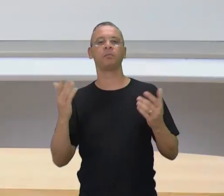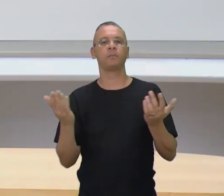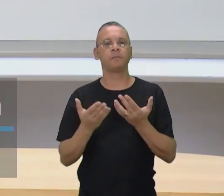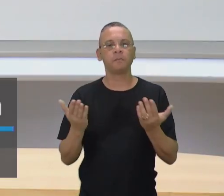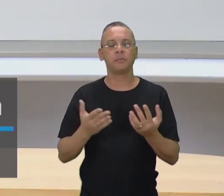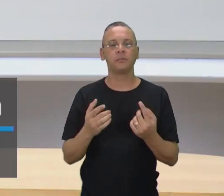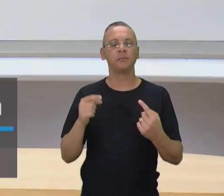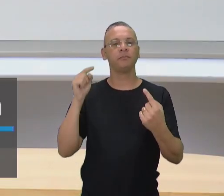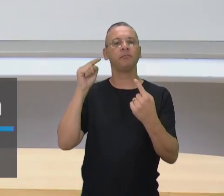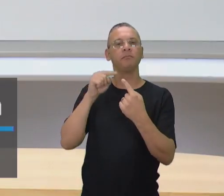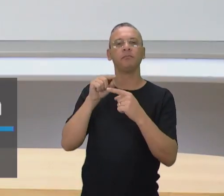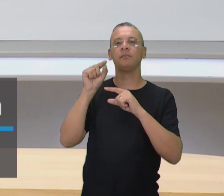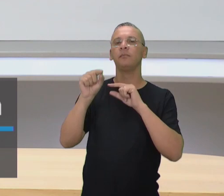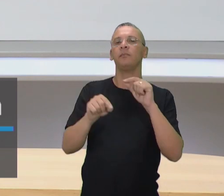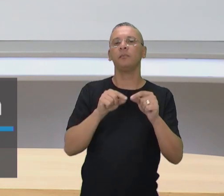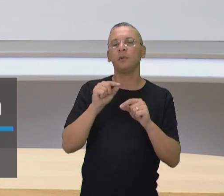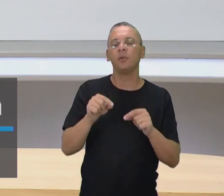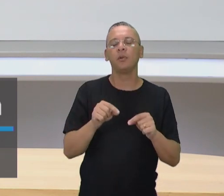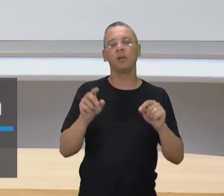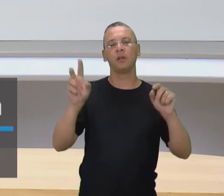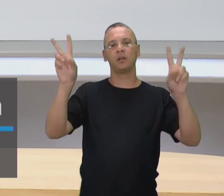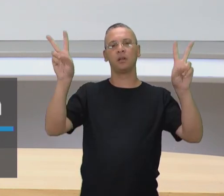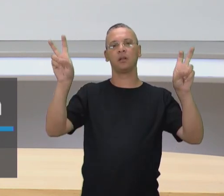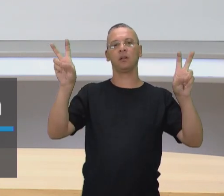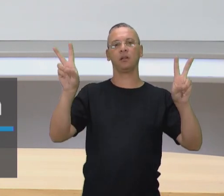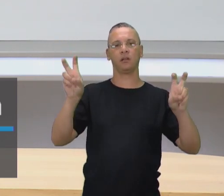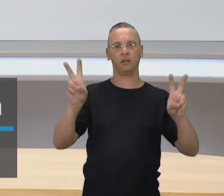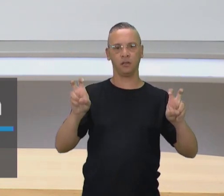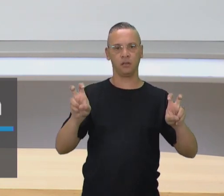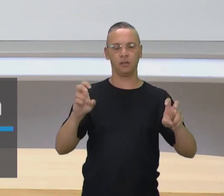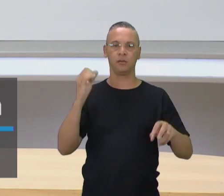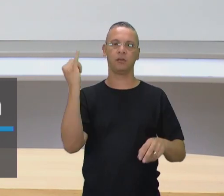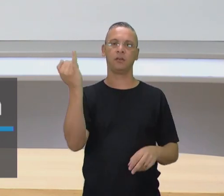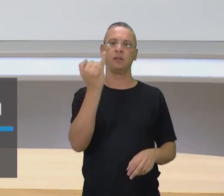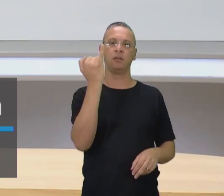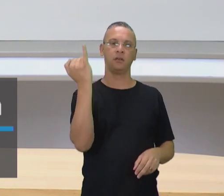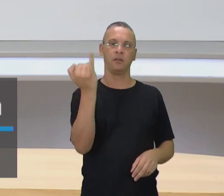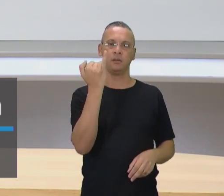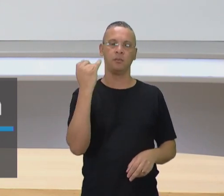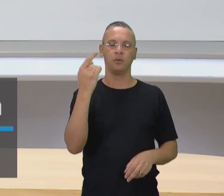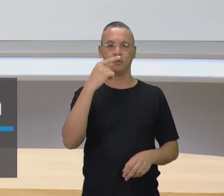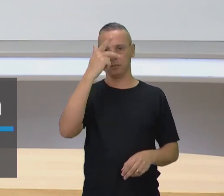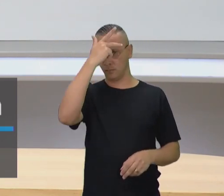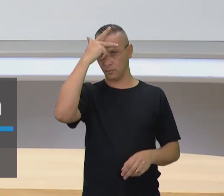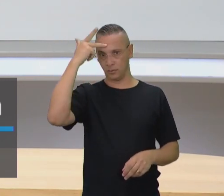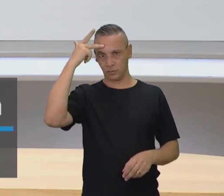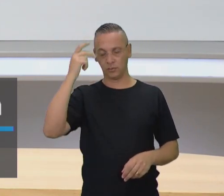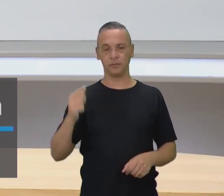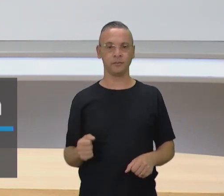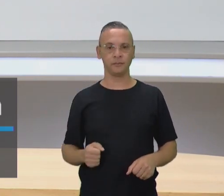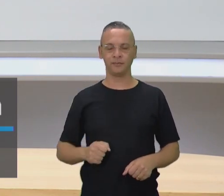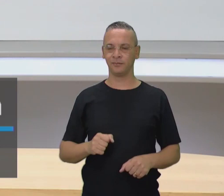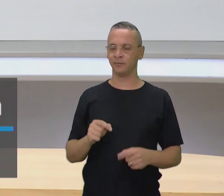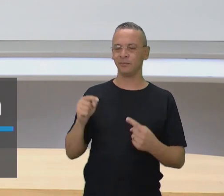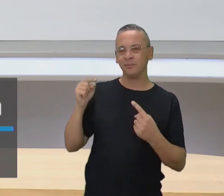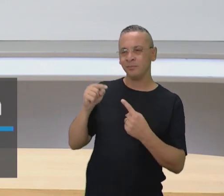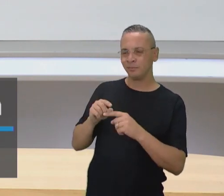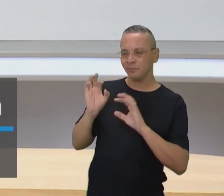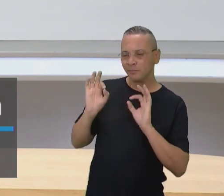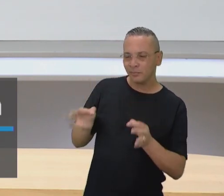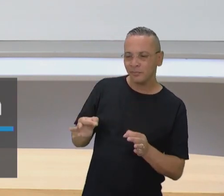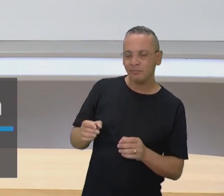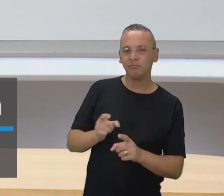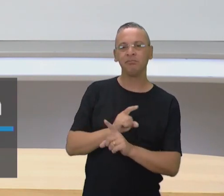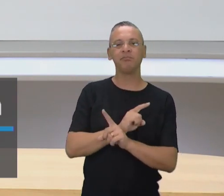tem trabalhado e tratado os temas que são importantes para o público. Se estão tratando, como